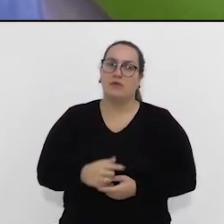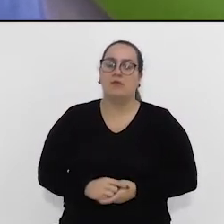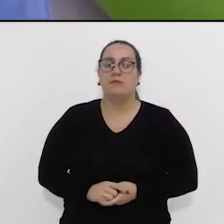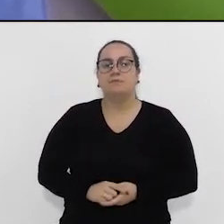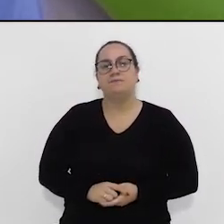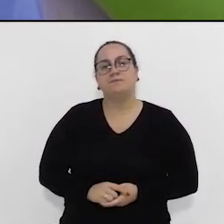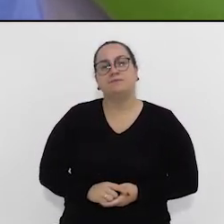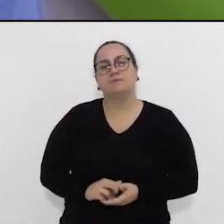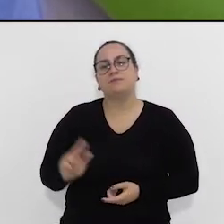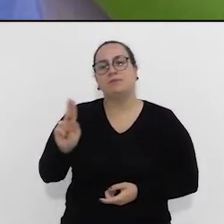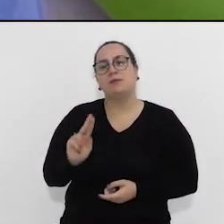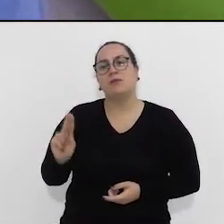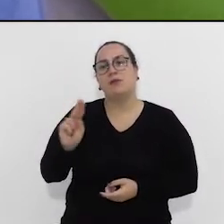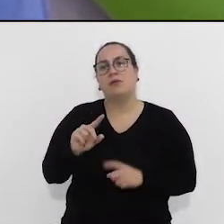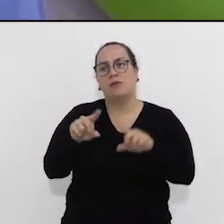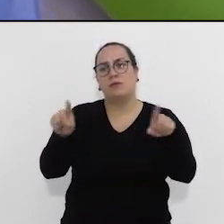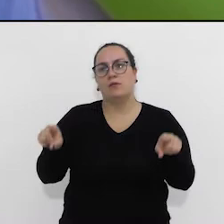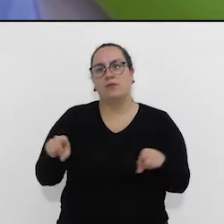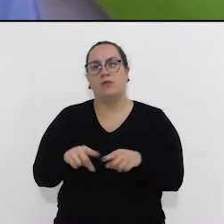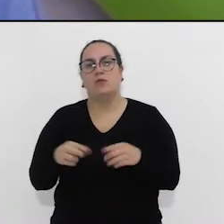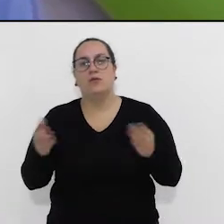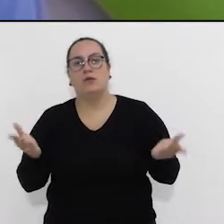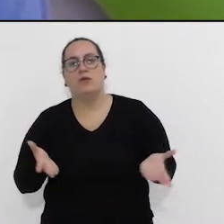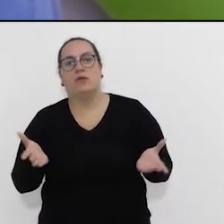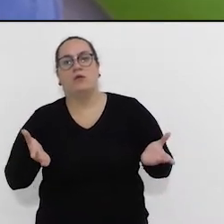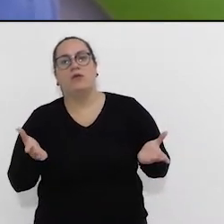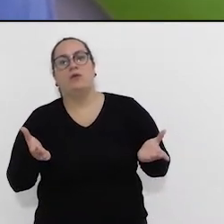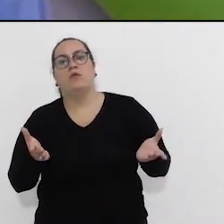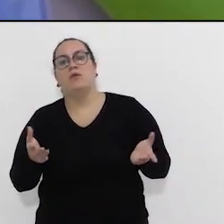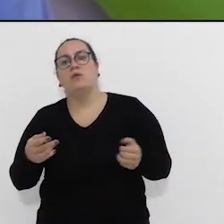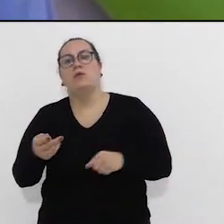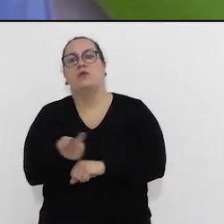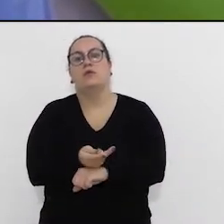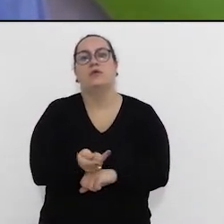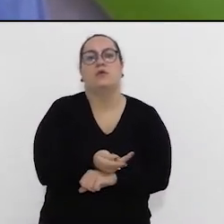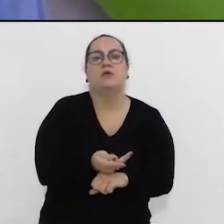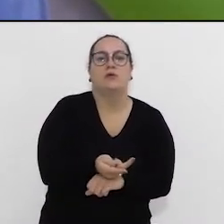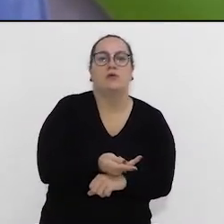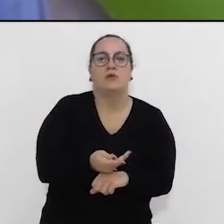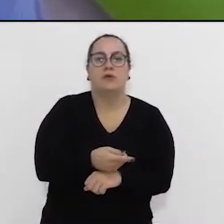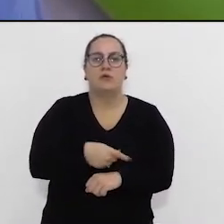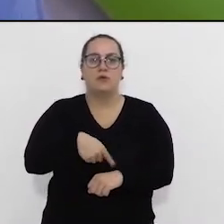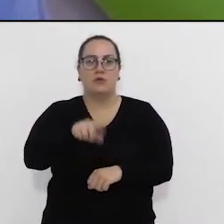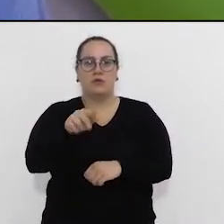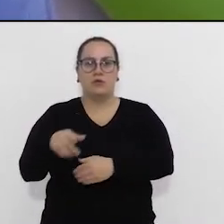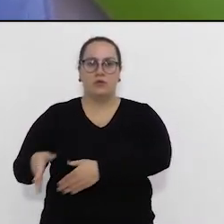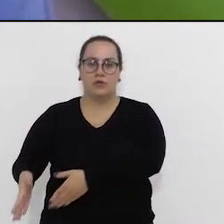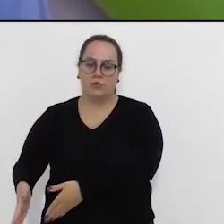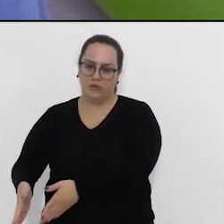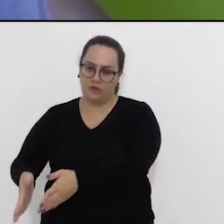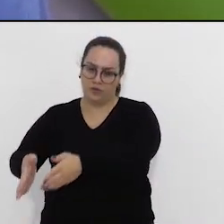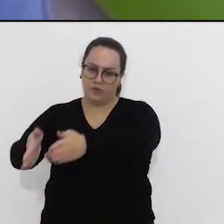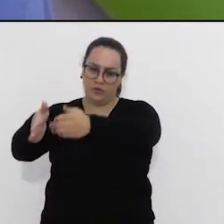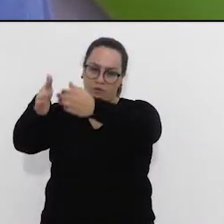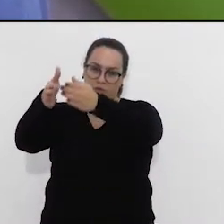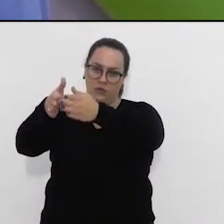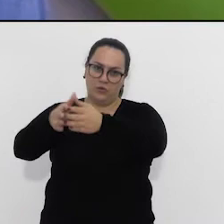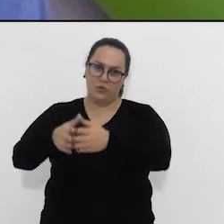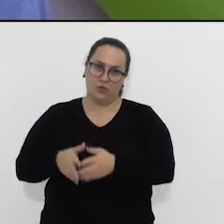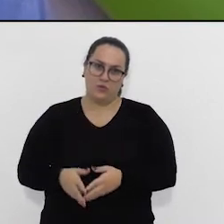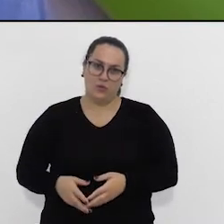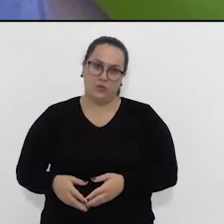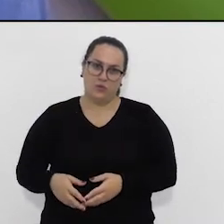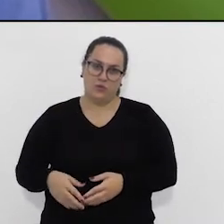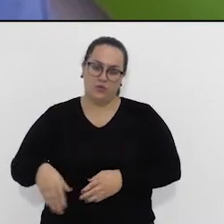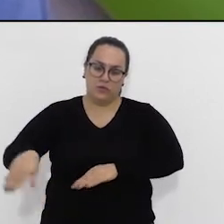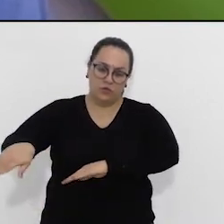usar eu acho que hoje nós teremos a condições de tentar procurar ir mais para Castelo Branco para colocar os empresários